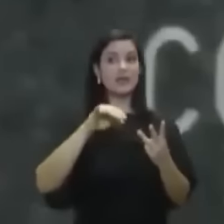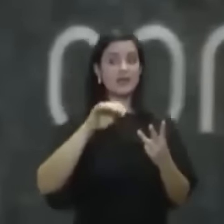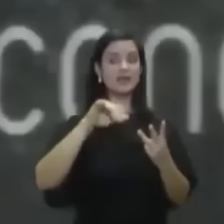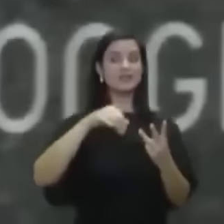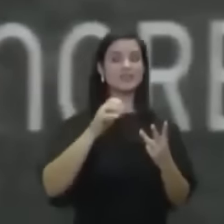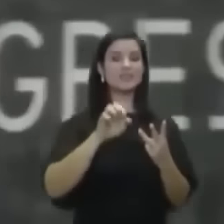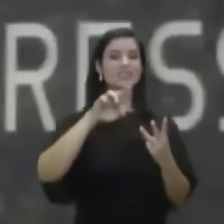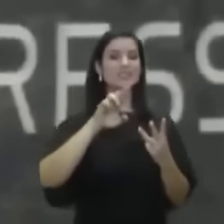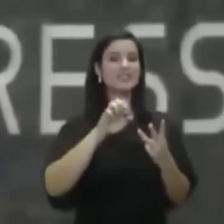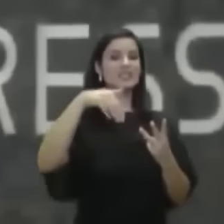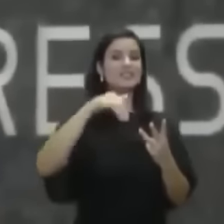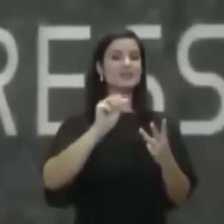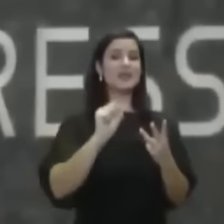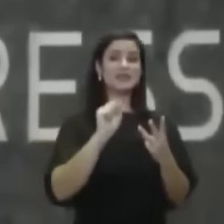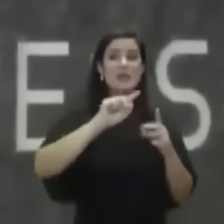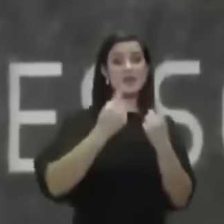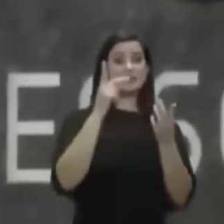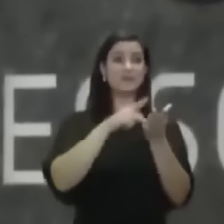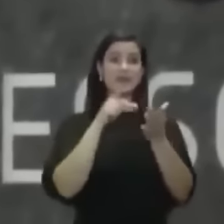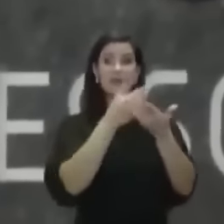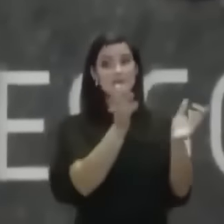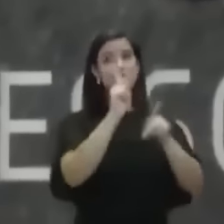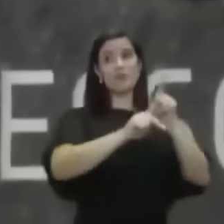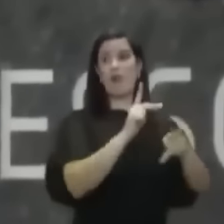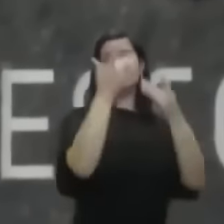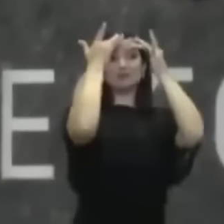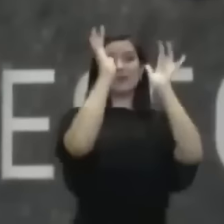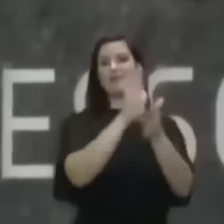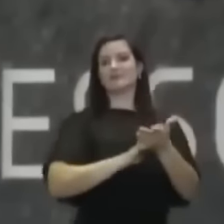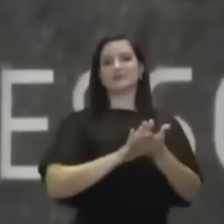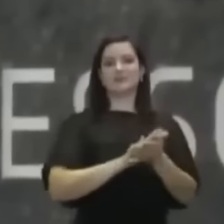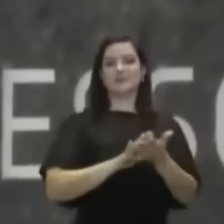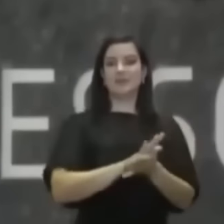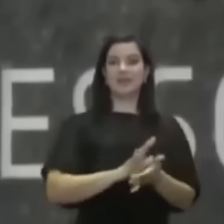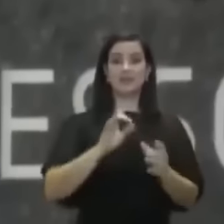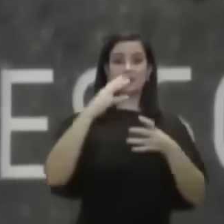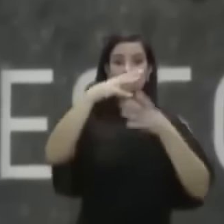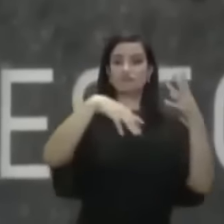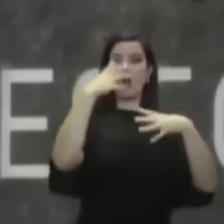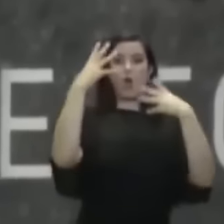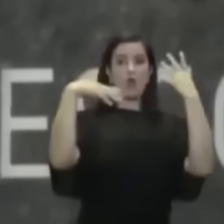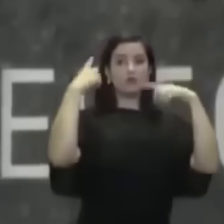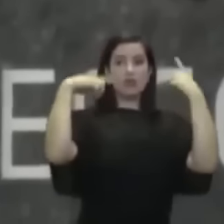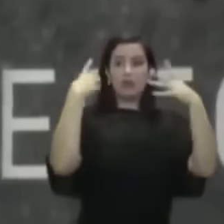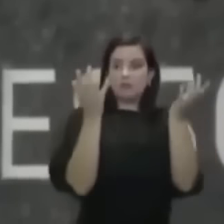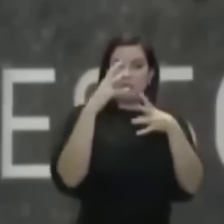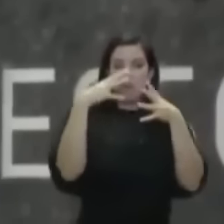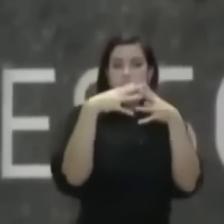Em outras palavras, Senhor, o povo não sabe nada a teu respeito, o povo está rendido à mais profunda confusão. Talvez